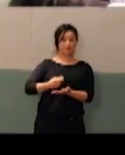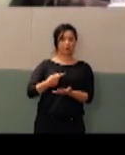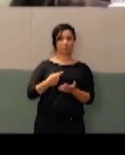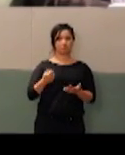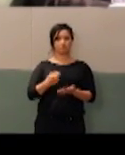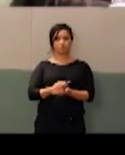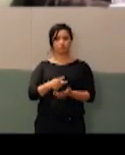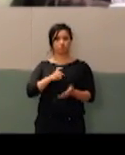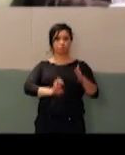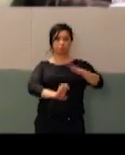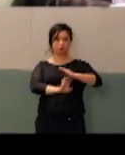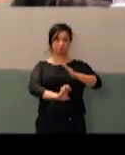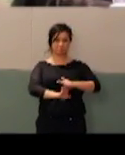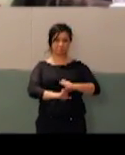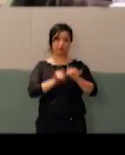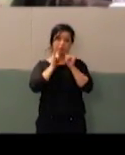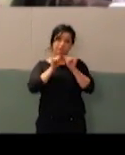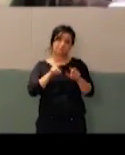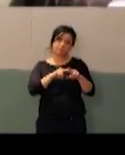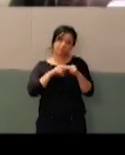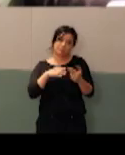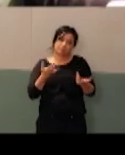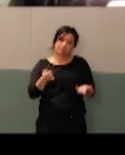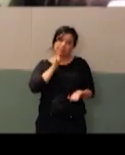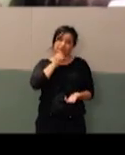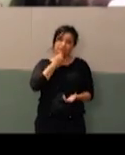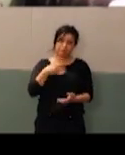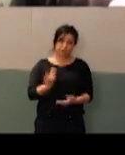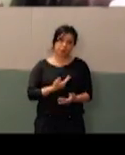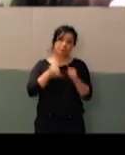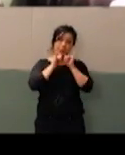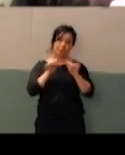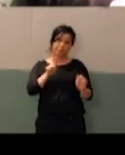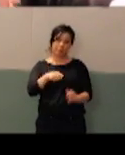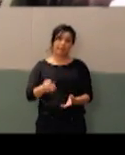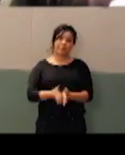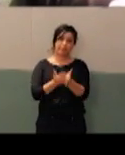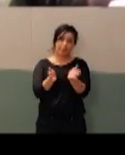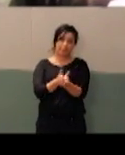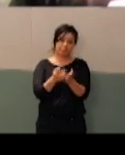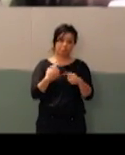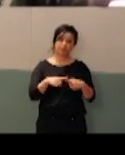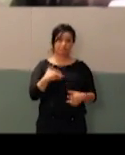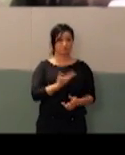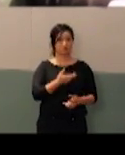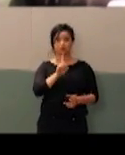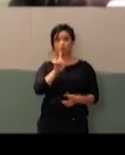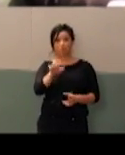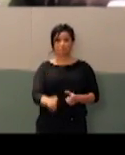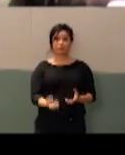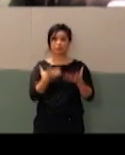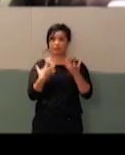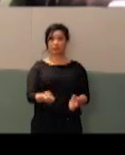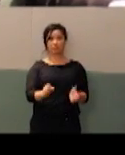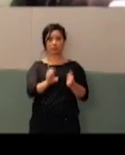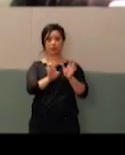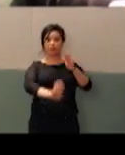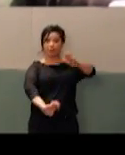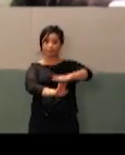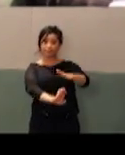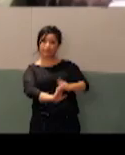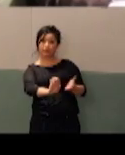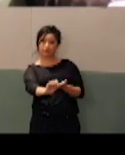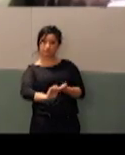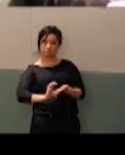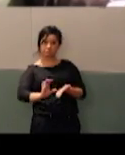campanha. Por isso, a pobreza da nossa campanha. E digo para vocês que, por esse motivo,